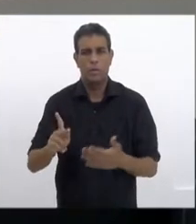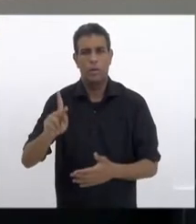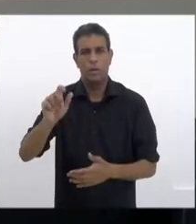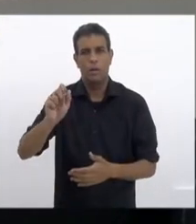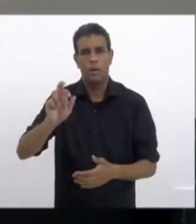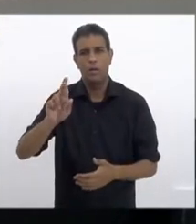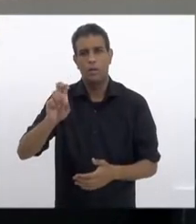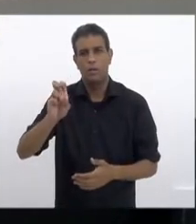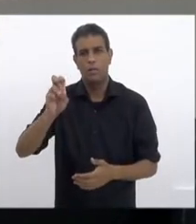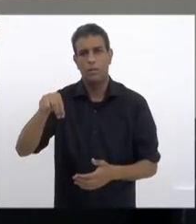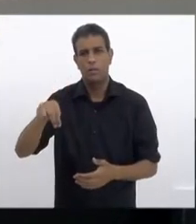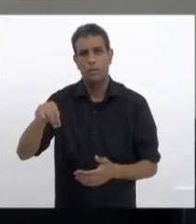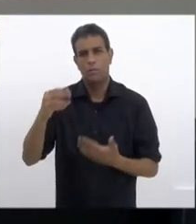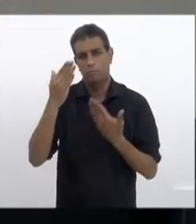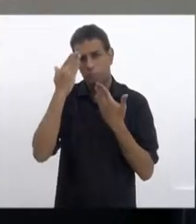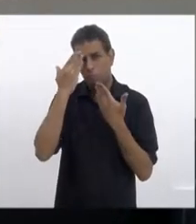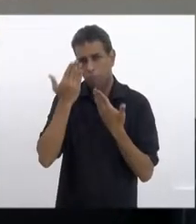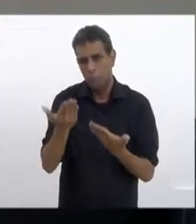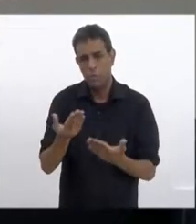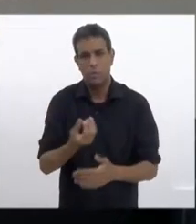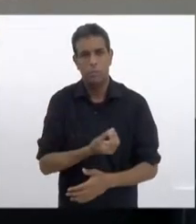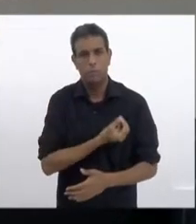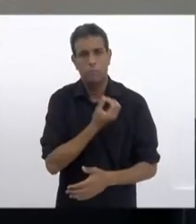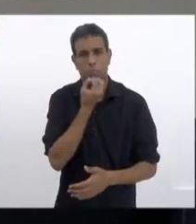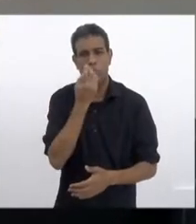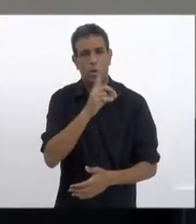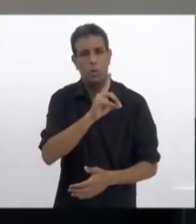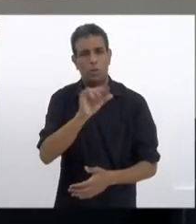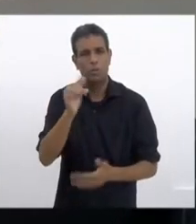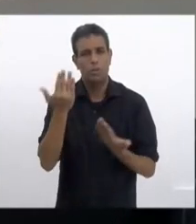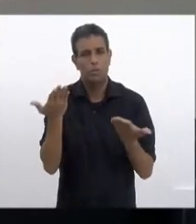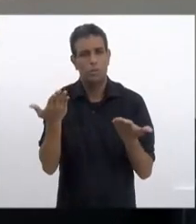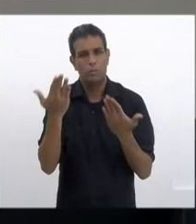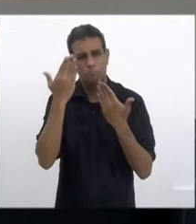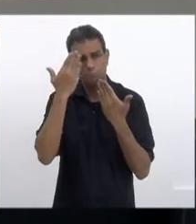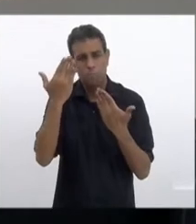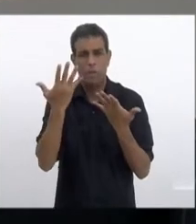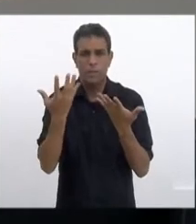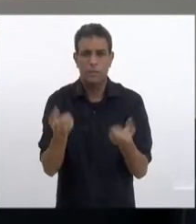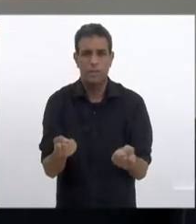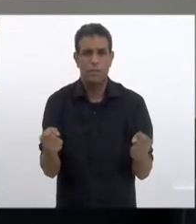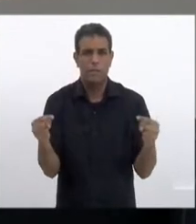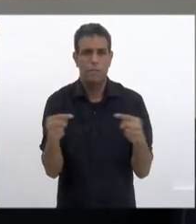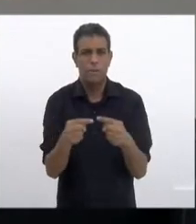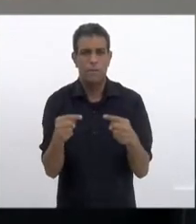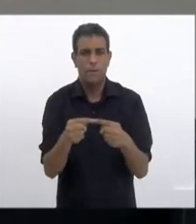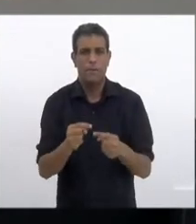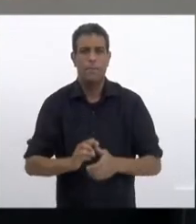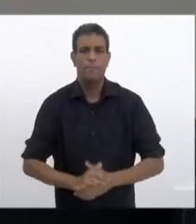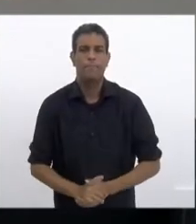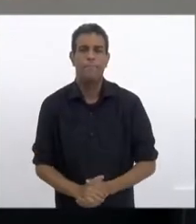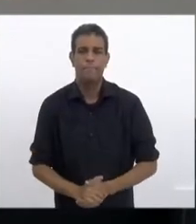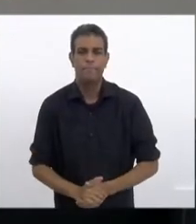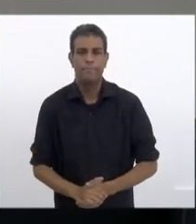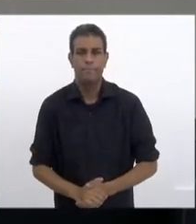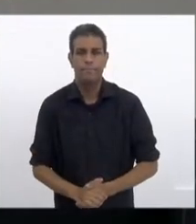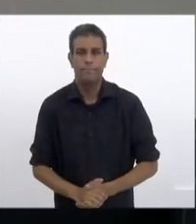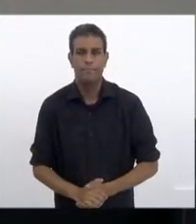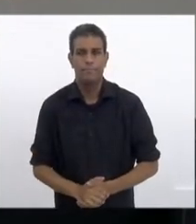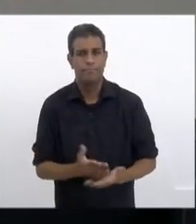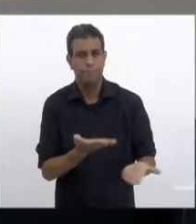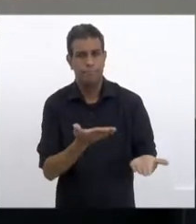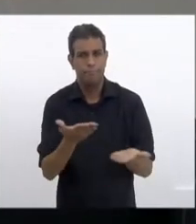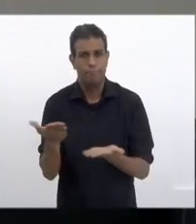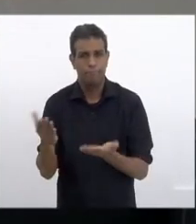Atier. Muito bom dia e obrigado por aceitar o nosso convite. A palavra está com a